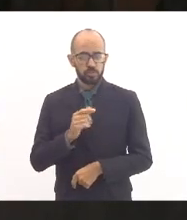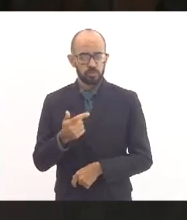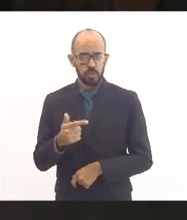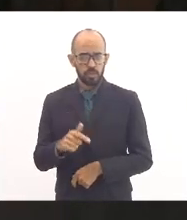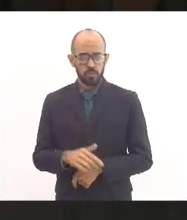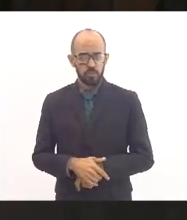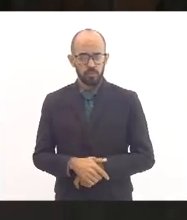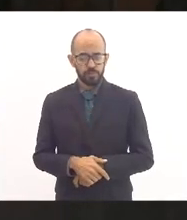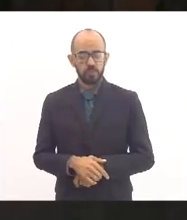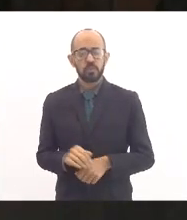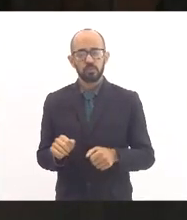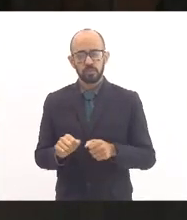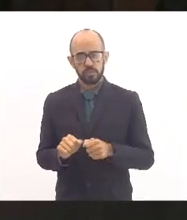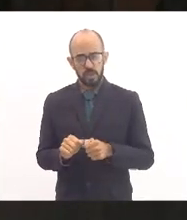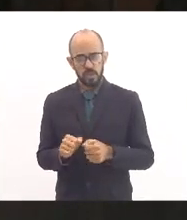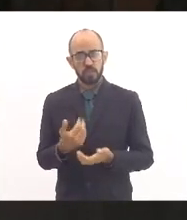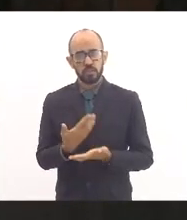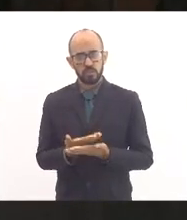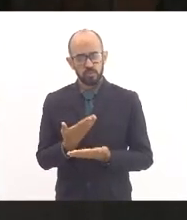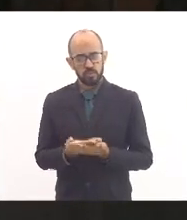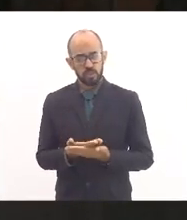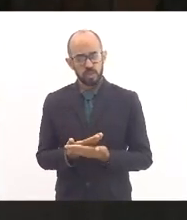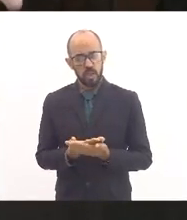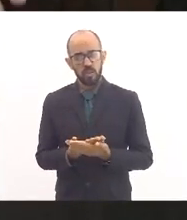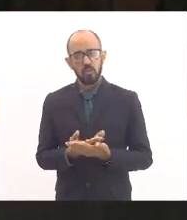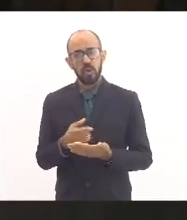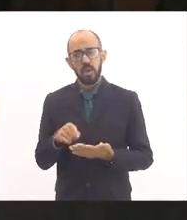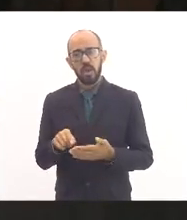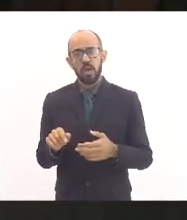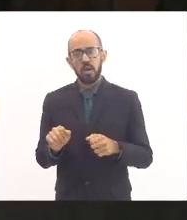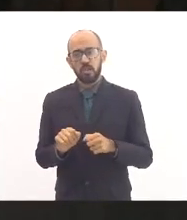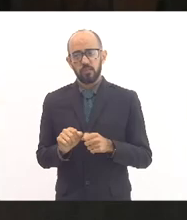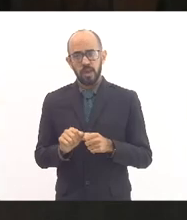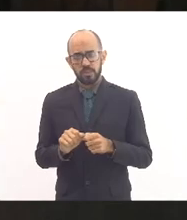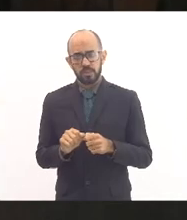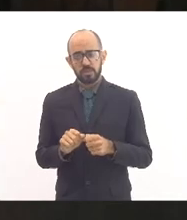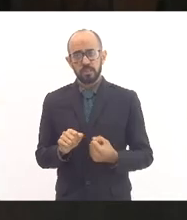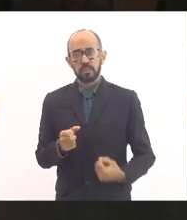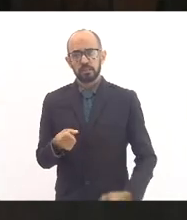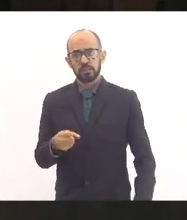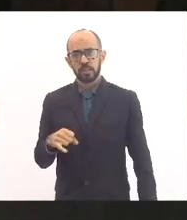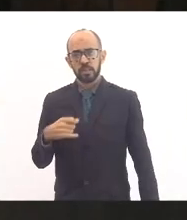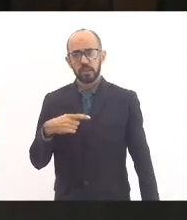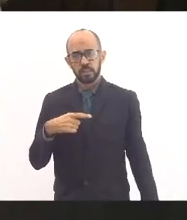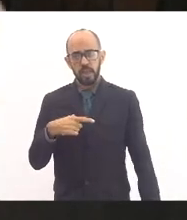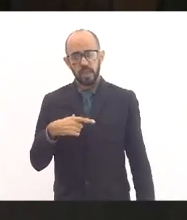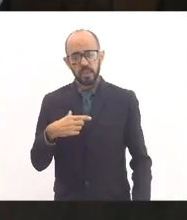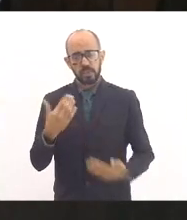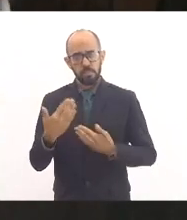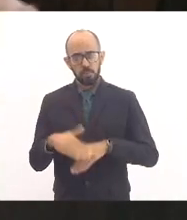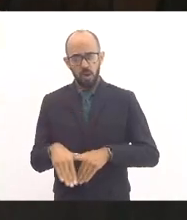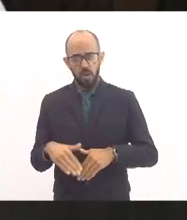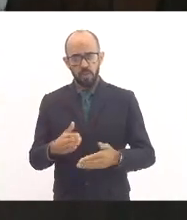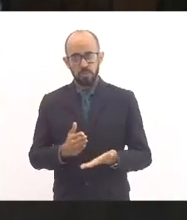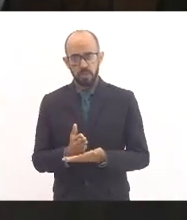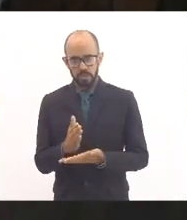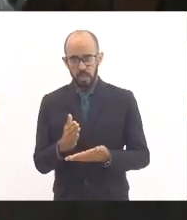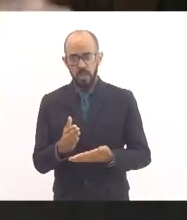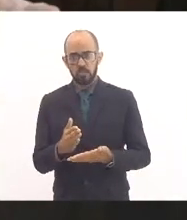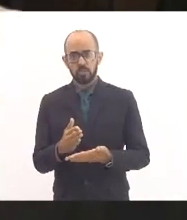fizeram por onde estudaram ir para posto se existe hoje essa prova eles fizeram por onde